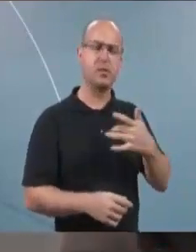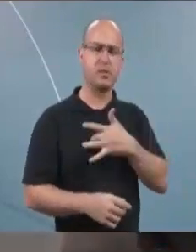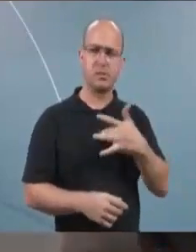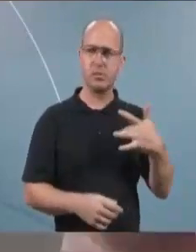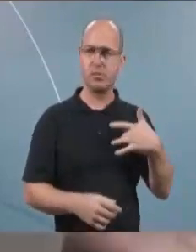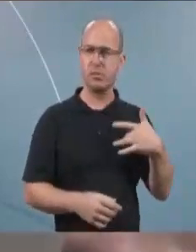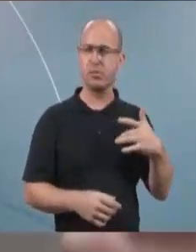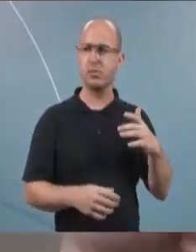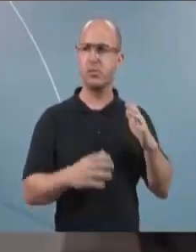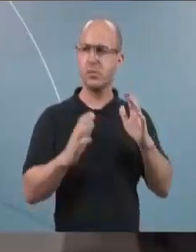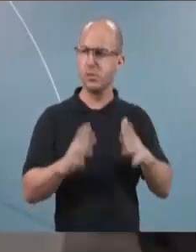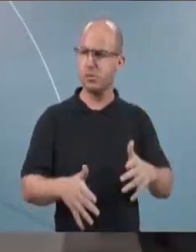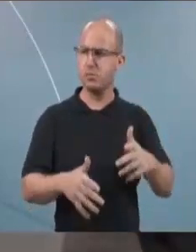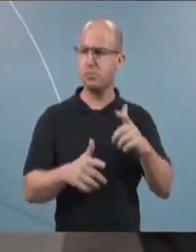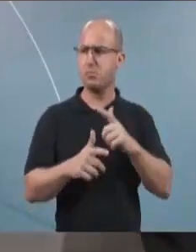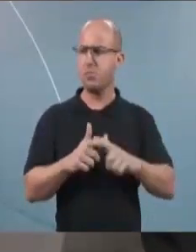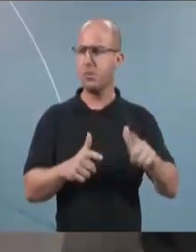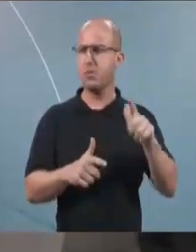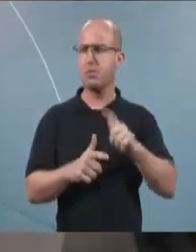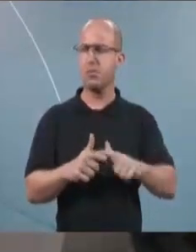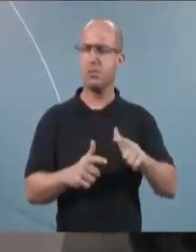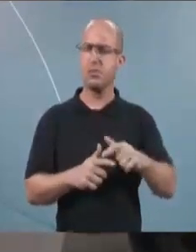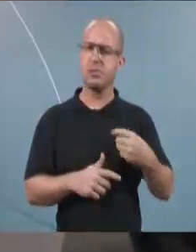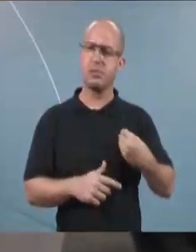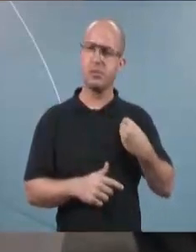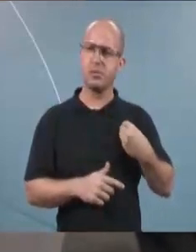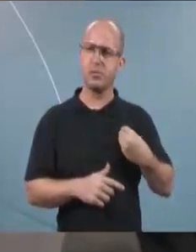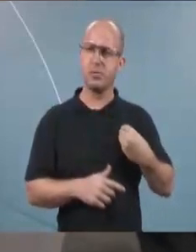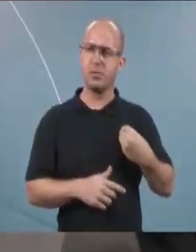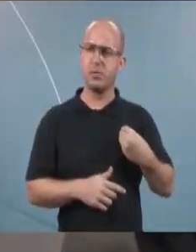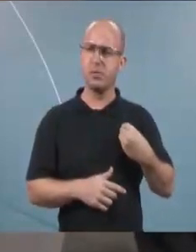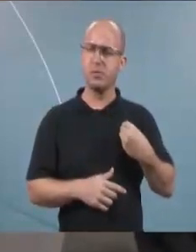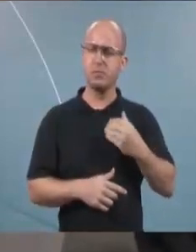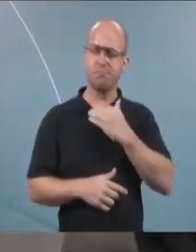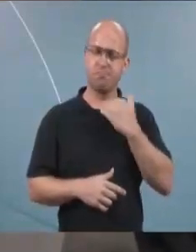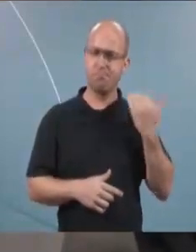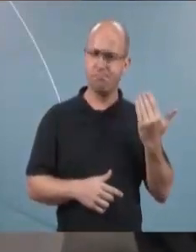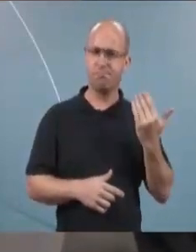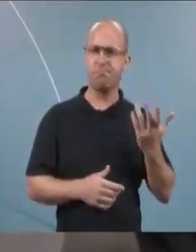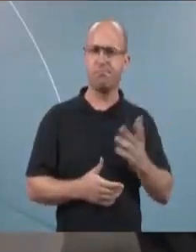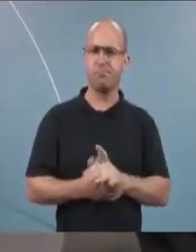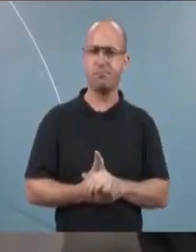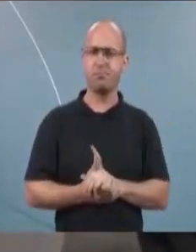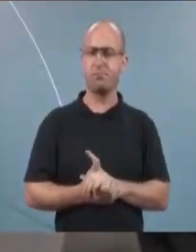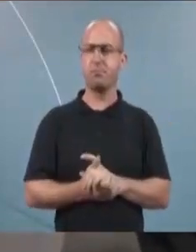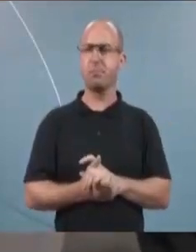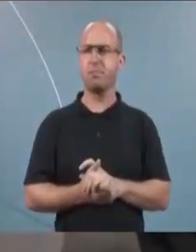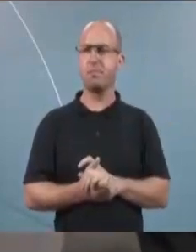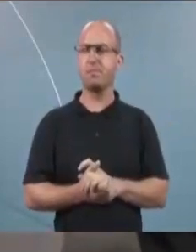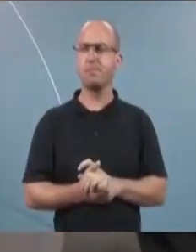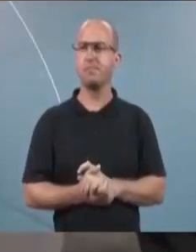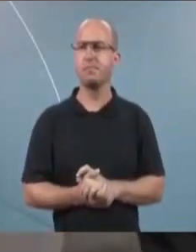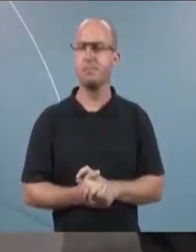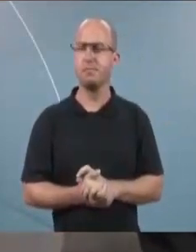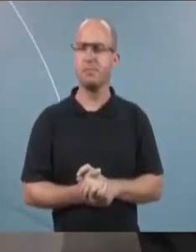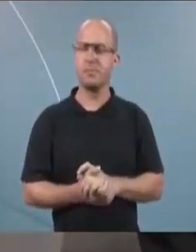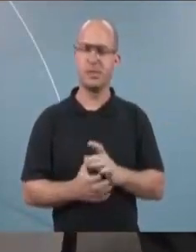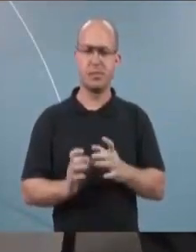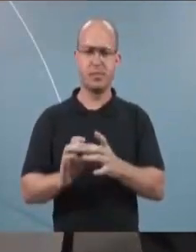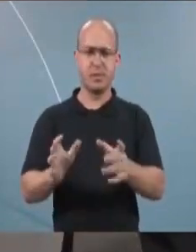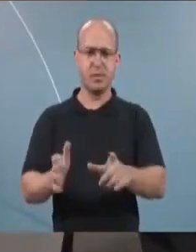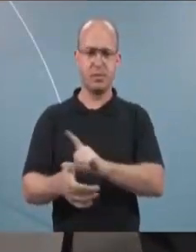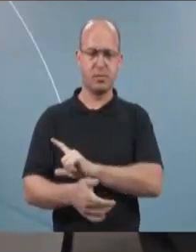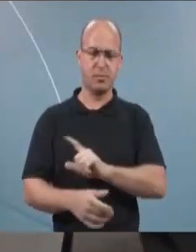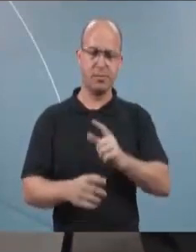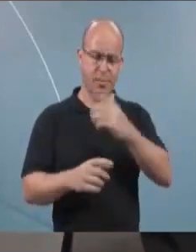doentes alguns já com problema de de risco de vida de de morte né risco de morte E se for liberado depois não adianta que a